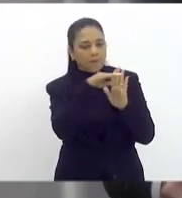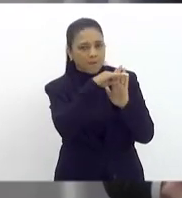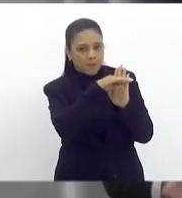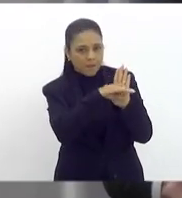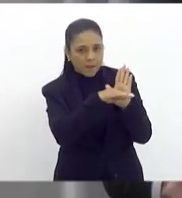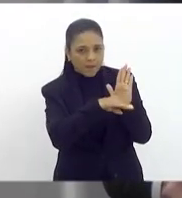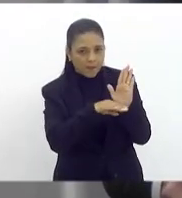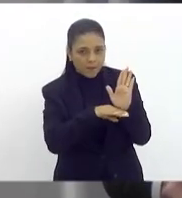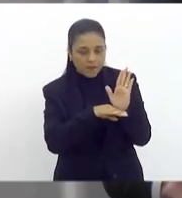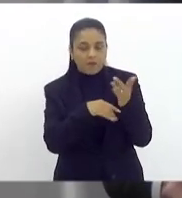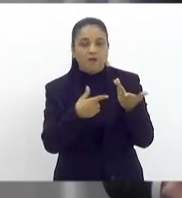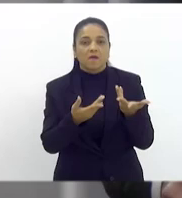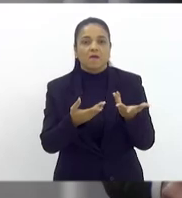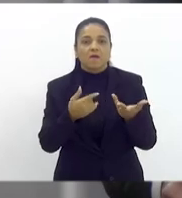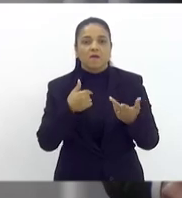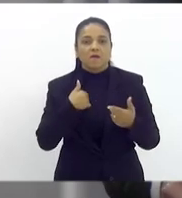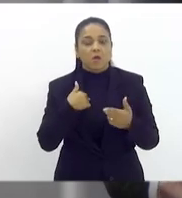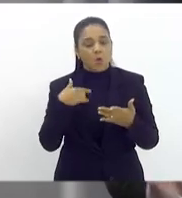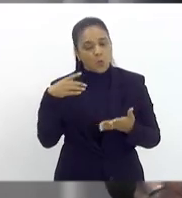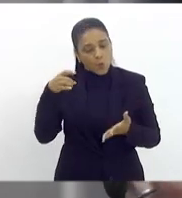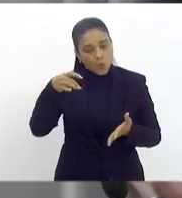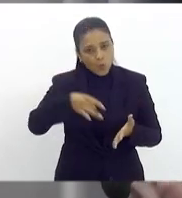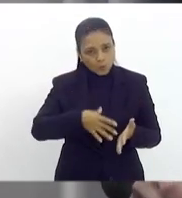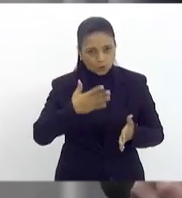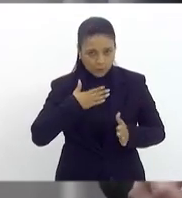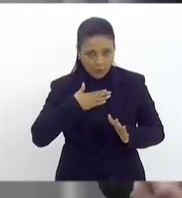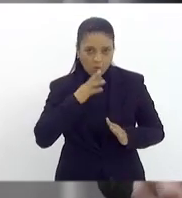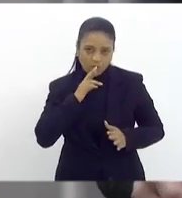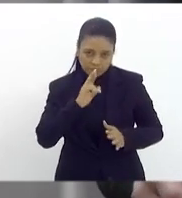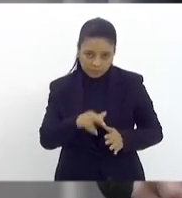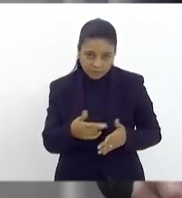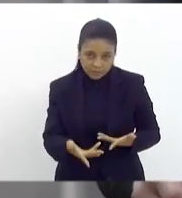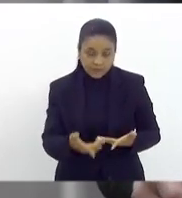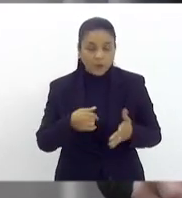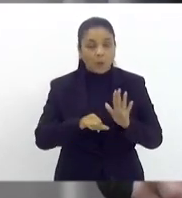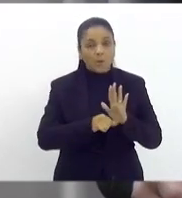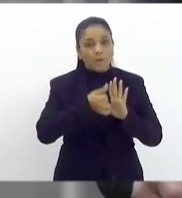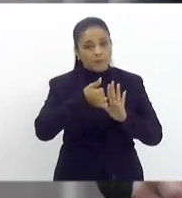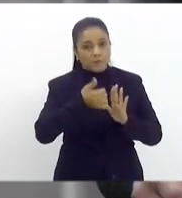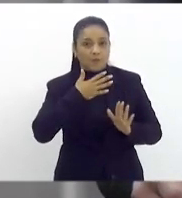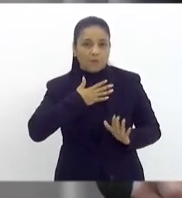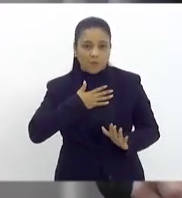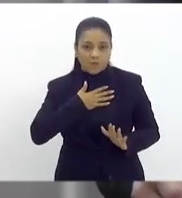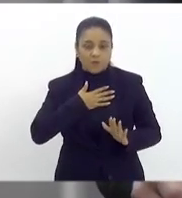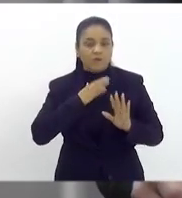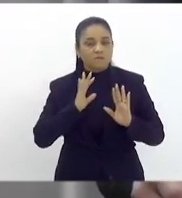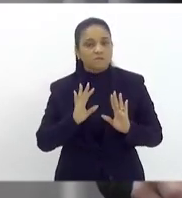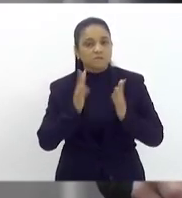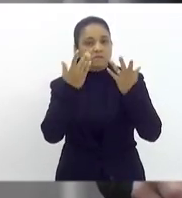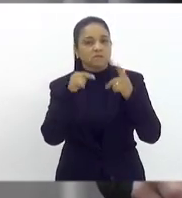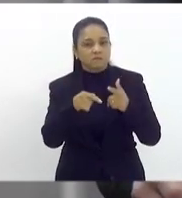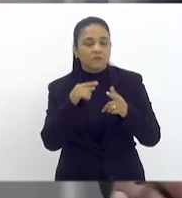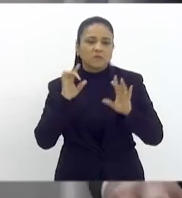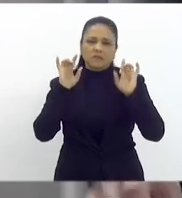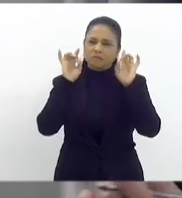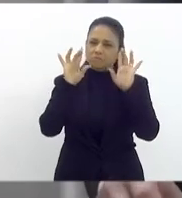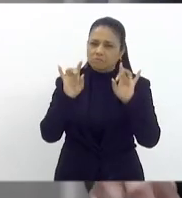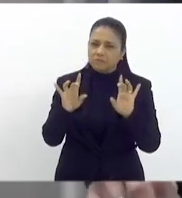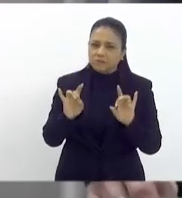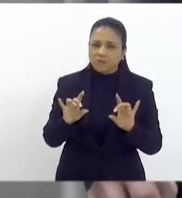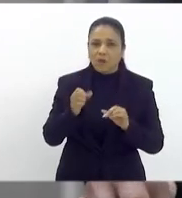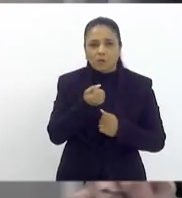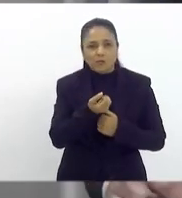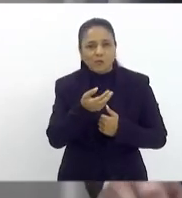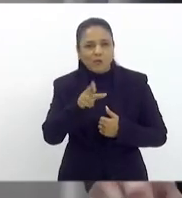ficar até por último. Eu gostaria primeiro de fazer uma saudação muito especial aqui ao